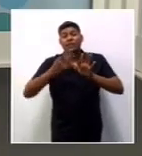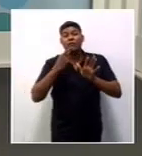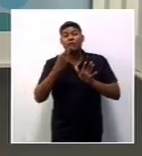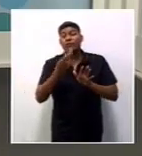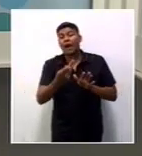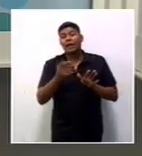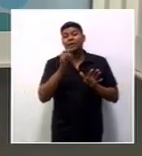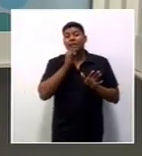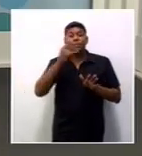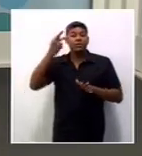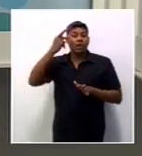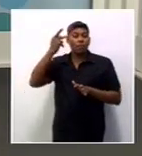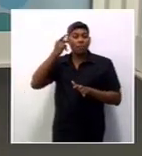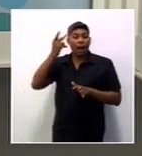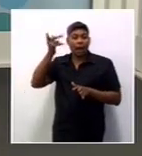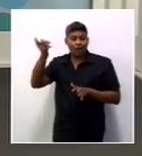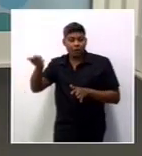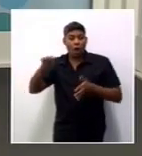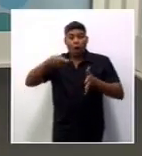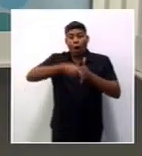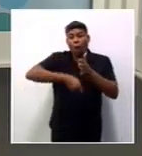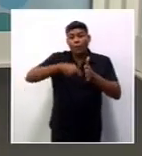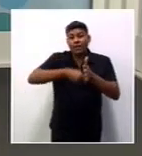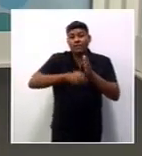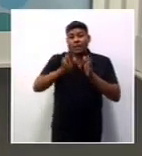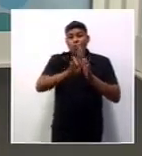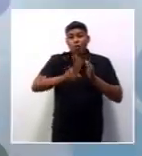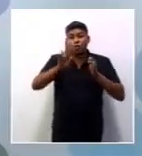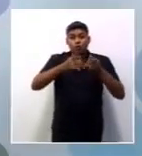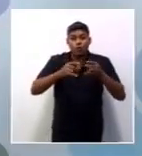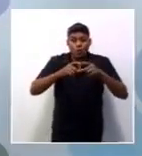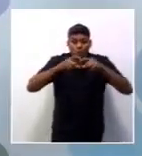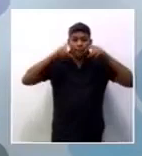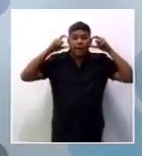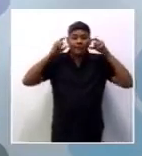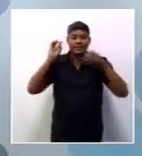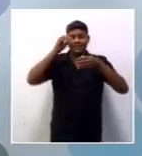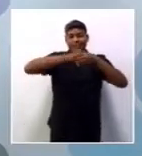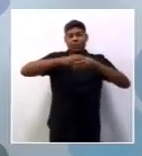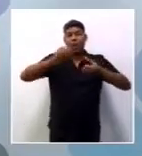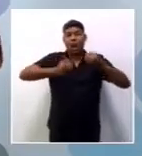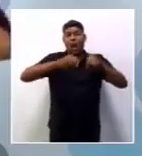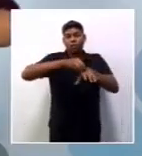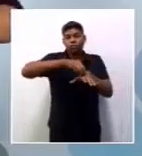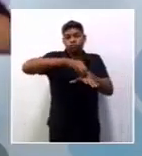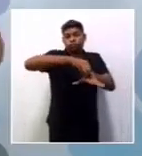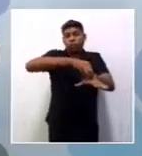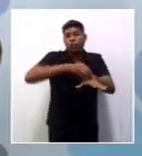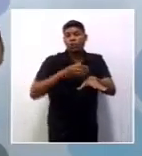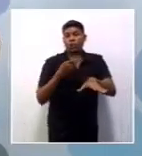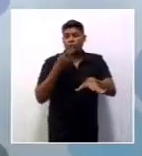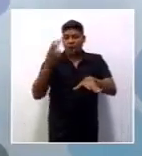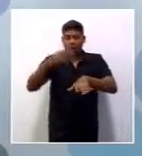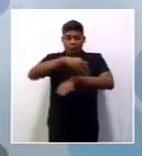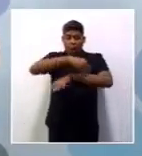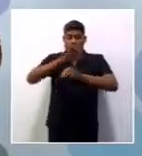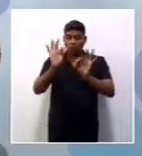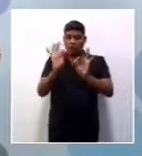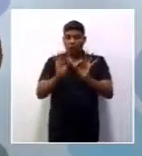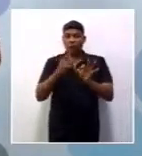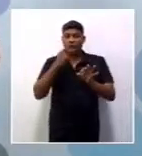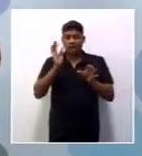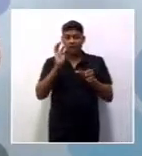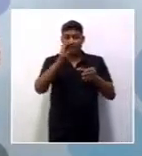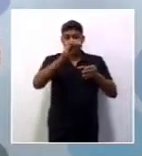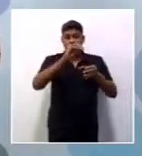que em São Paulo era obrigatório o uso de máscara dentro do carro, tá? Não estou falando na rua, dentro do carro enquanto você